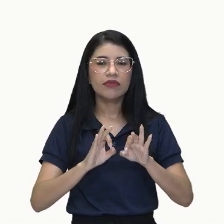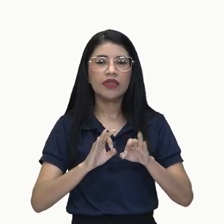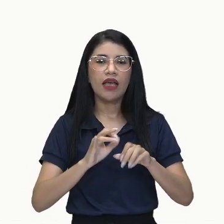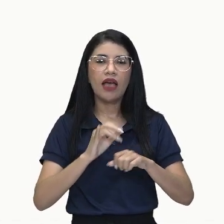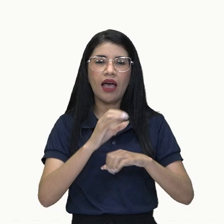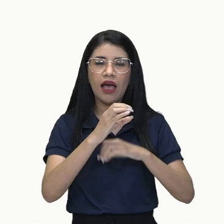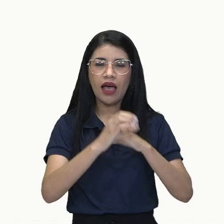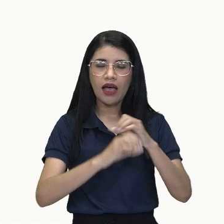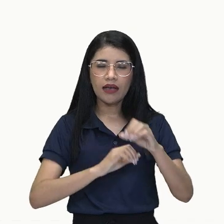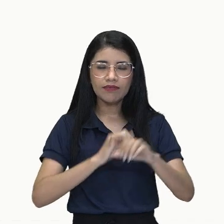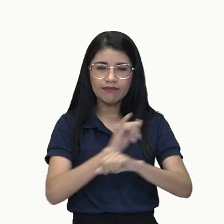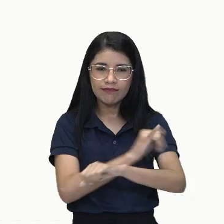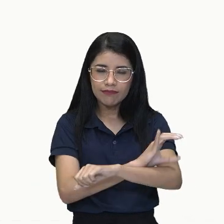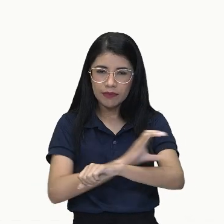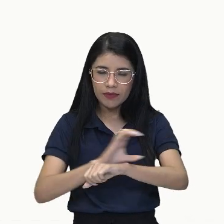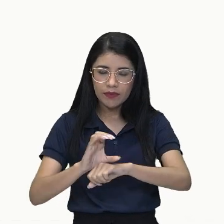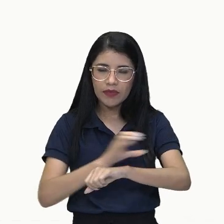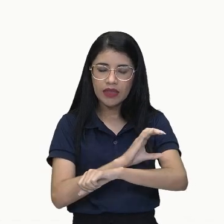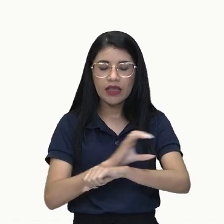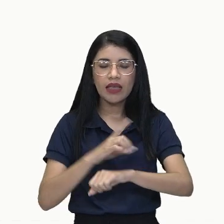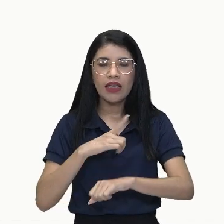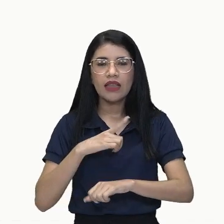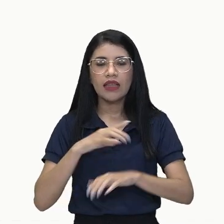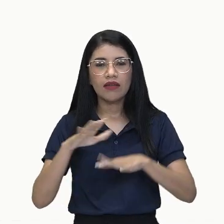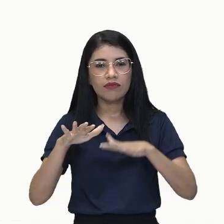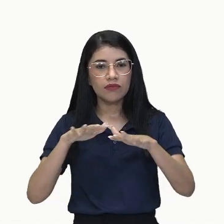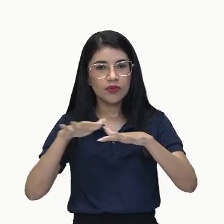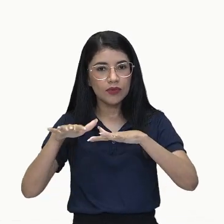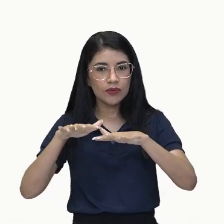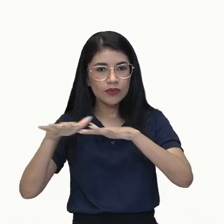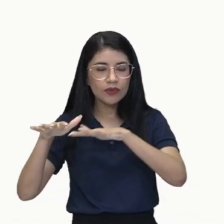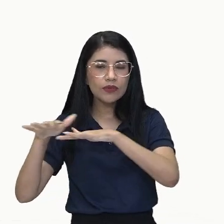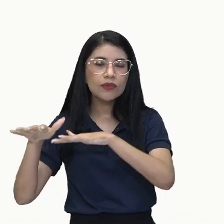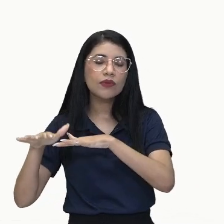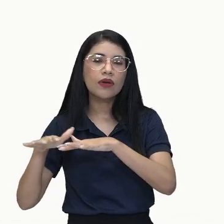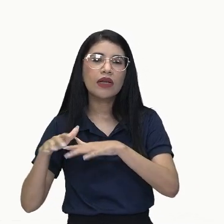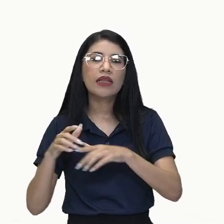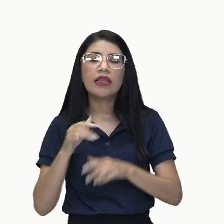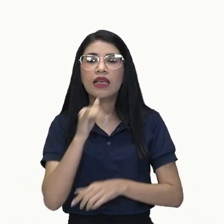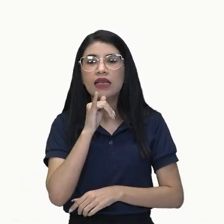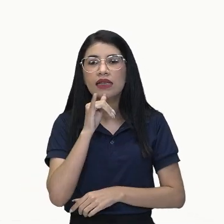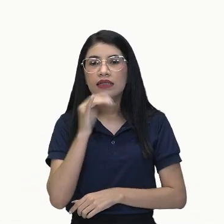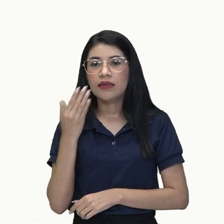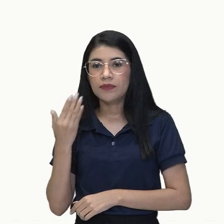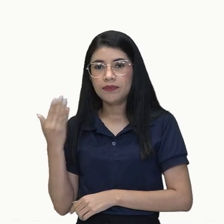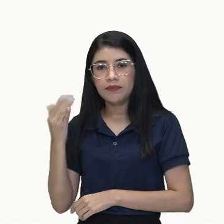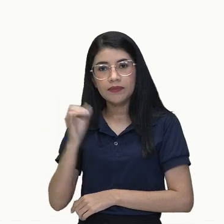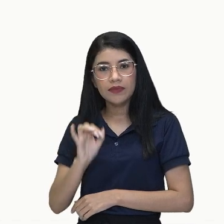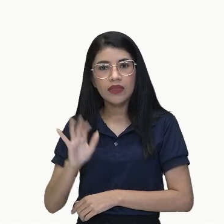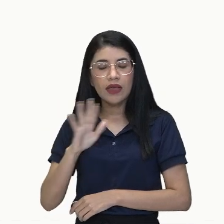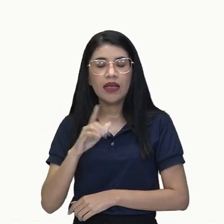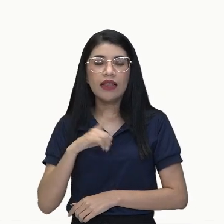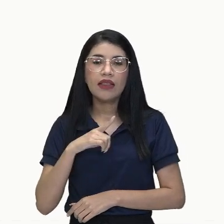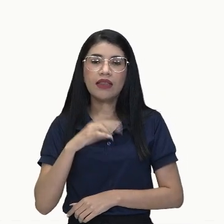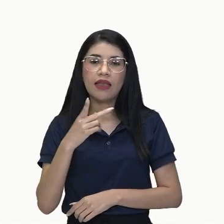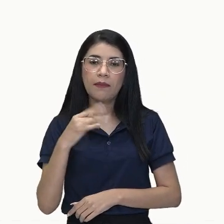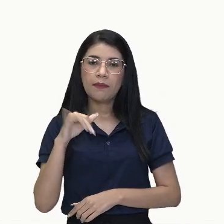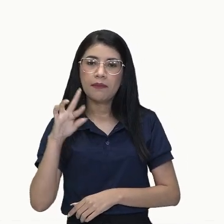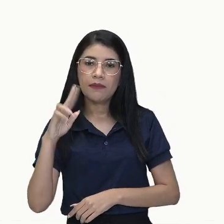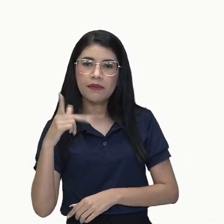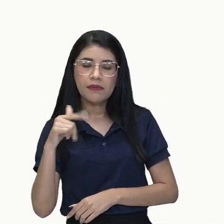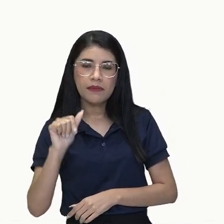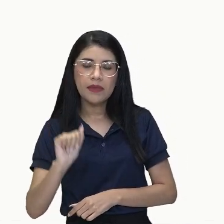elétricas, quando ele é ordenado porque eu tenho aqui, neste caso, na imagem, uma pilha ligada